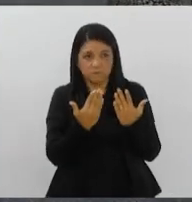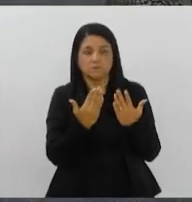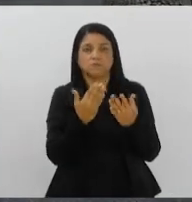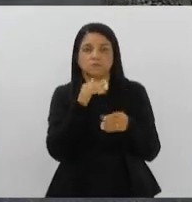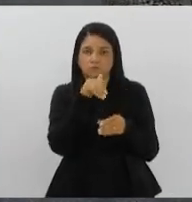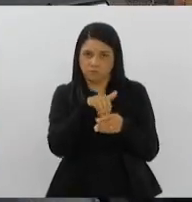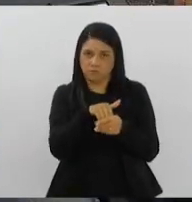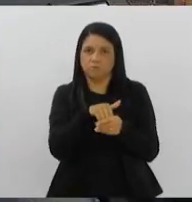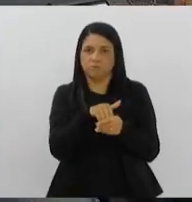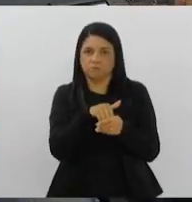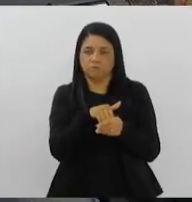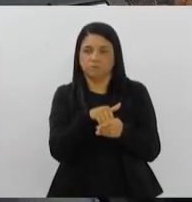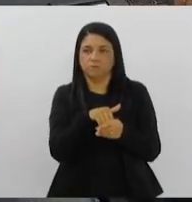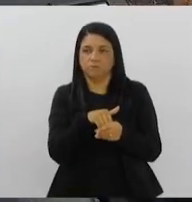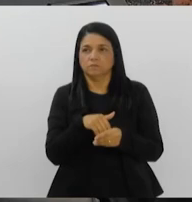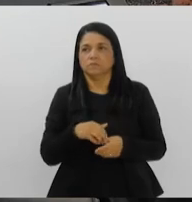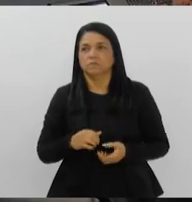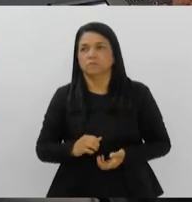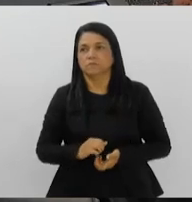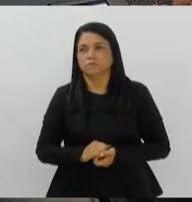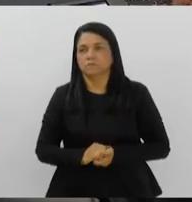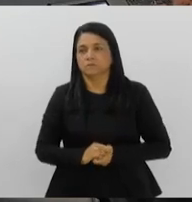votação.